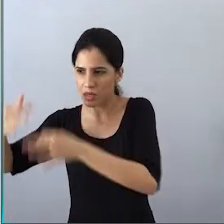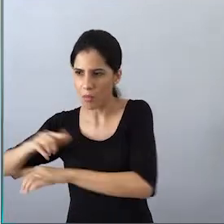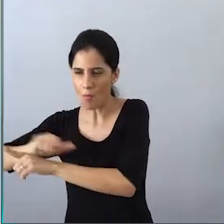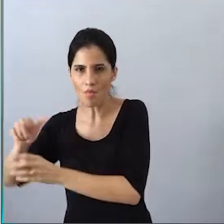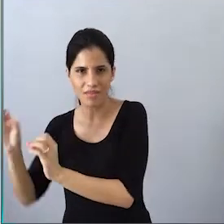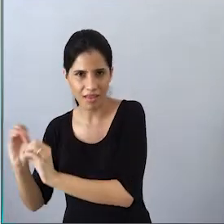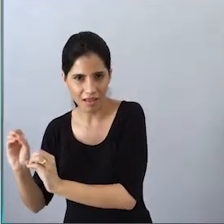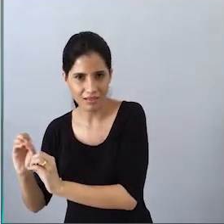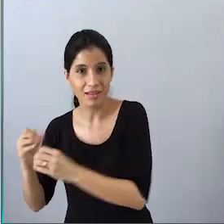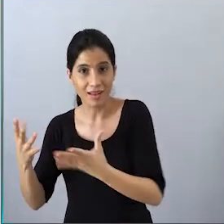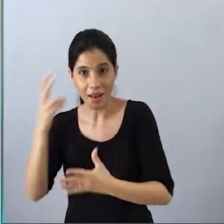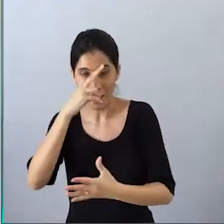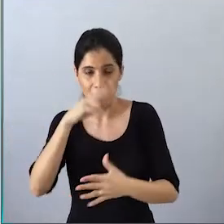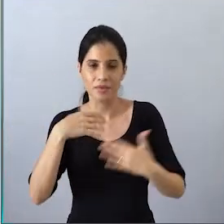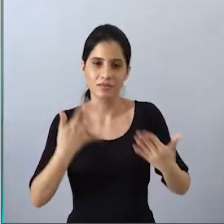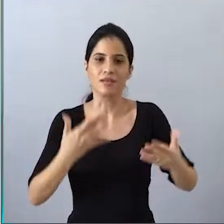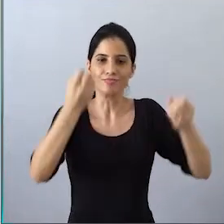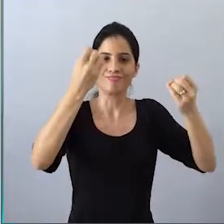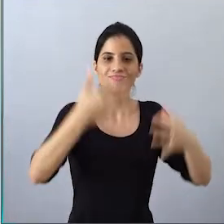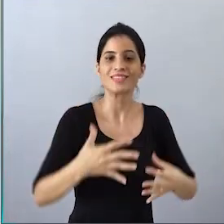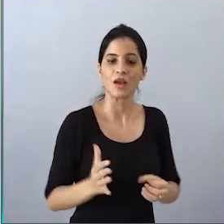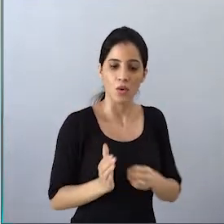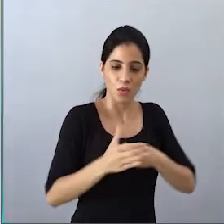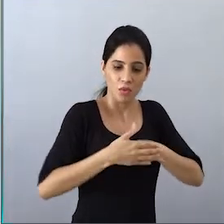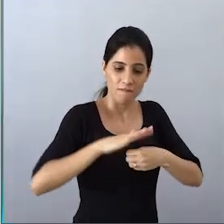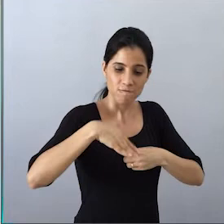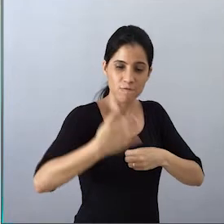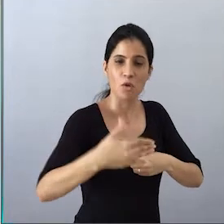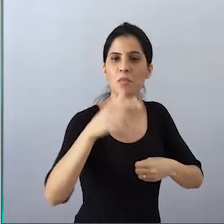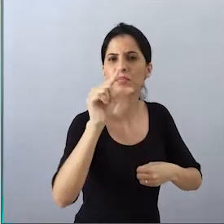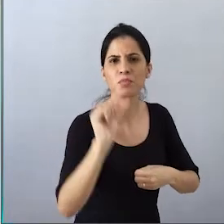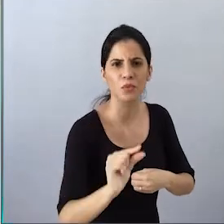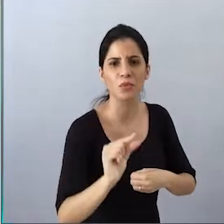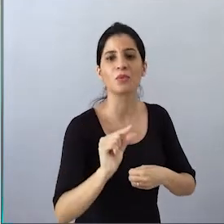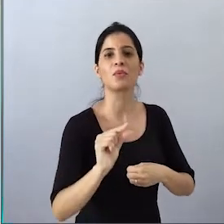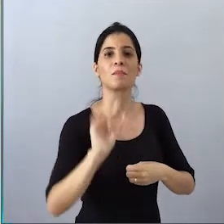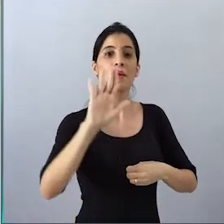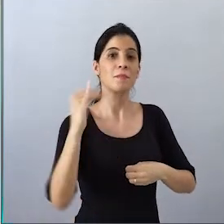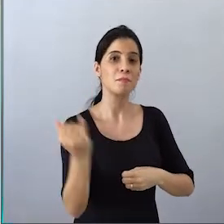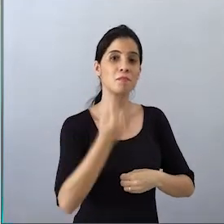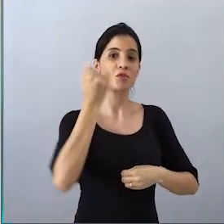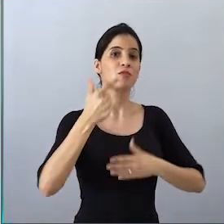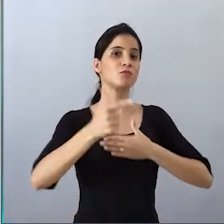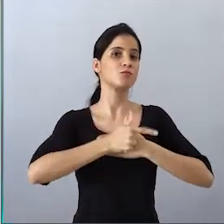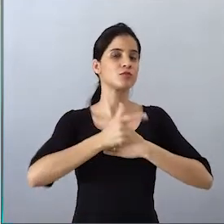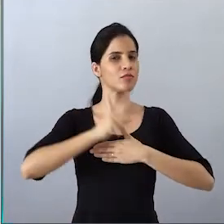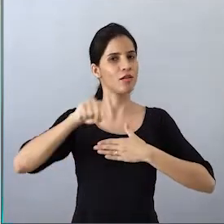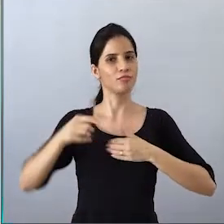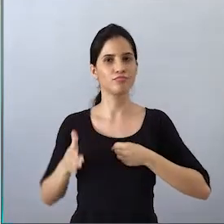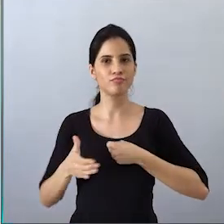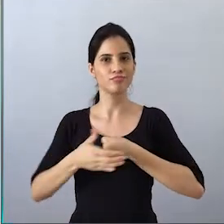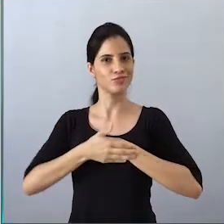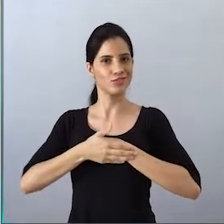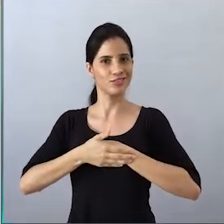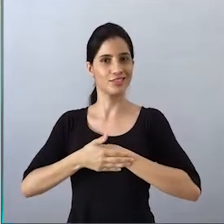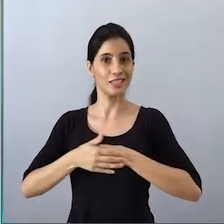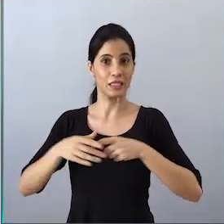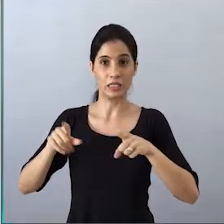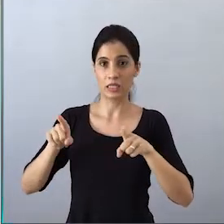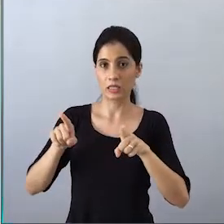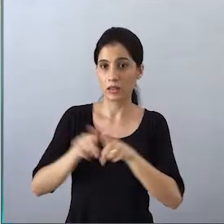de modo a permitir-se as funções celulares, mas principalmente em manter-se a função tecidual de revestimento